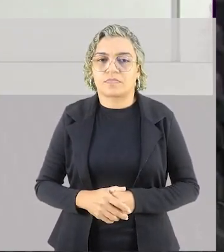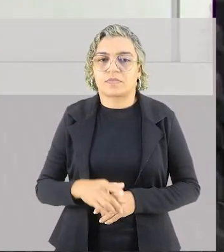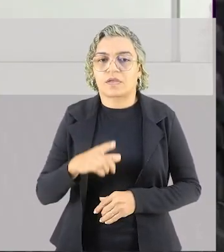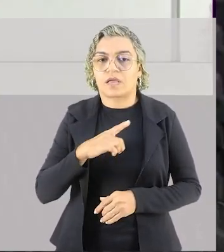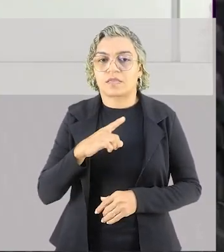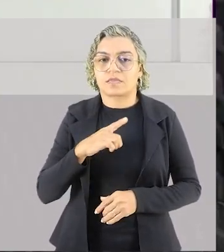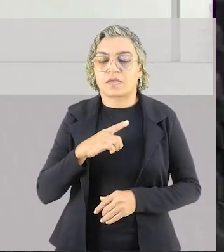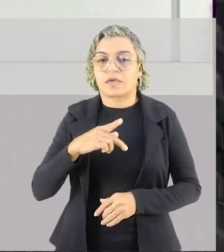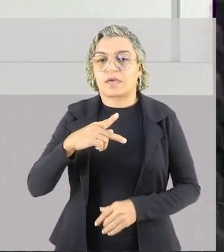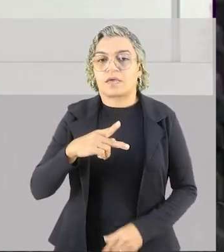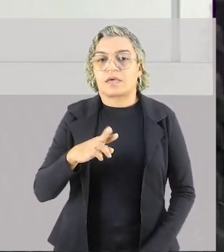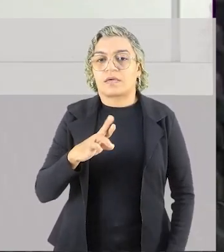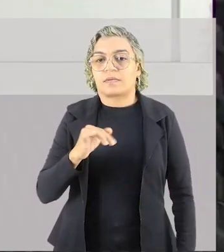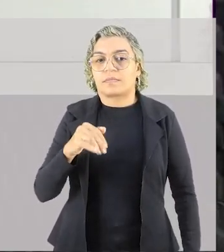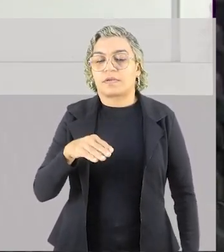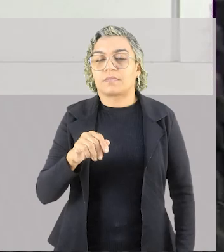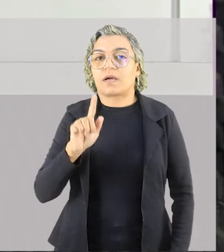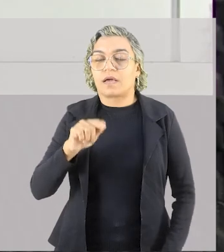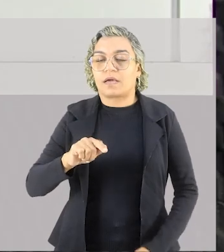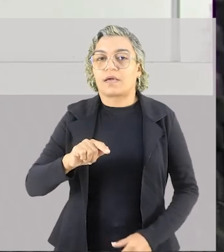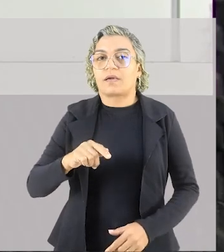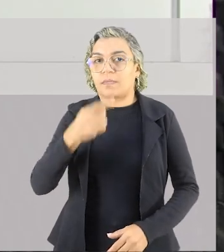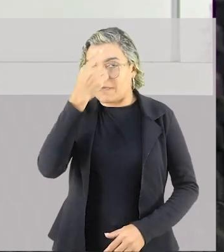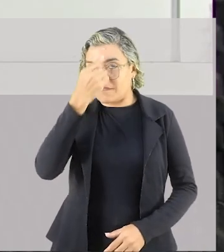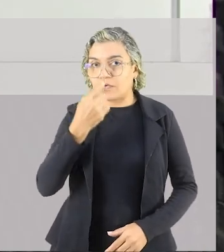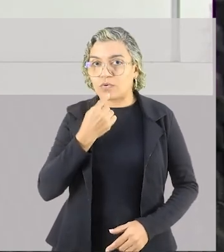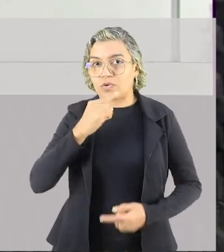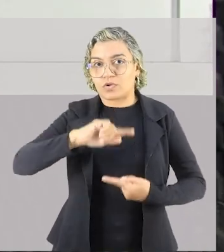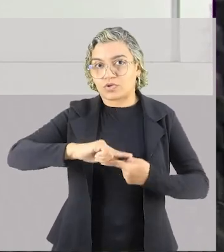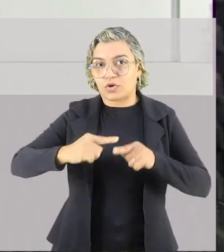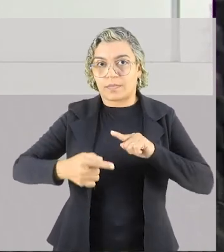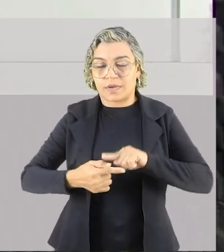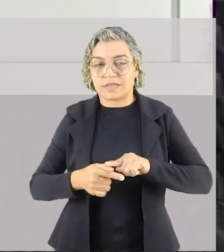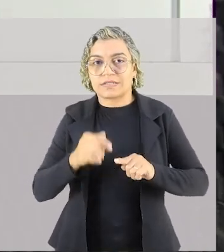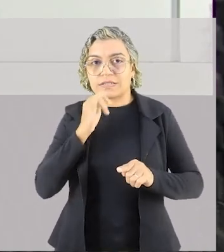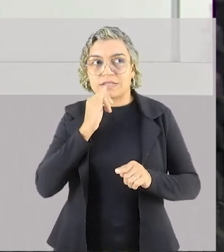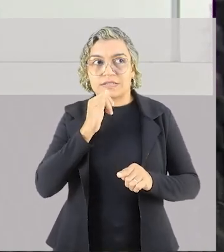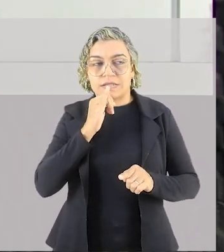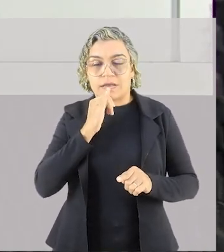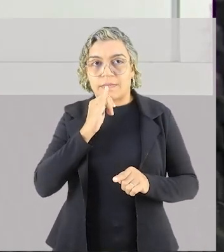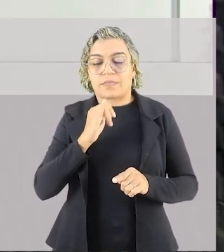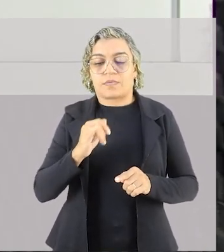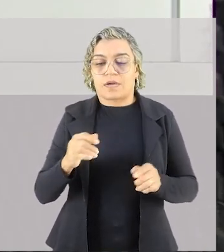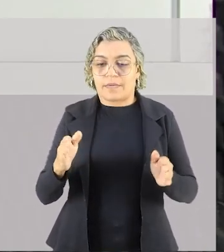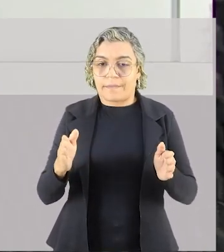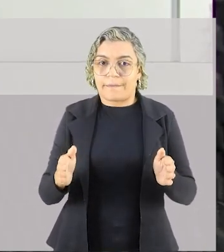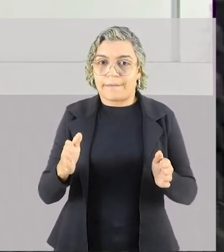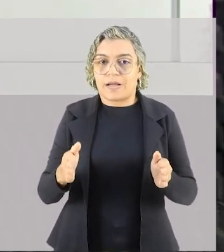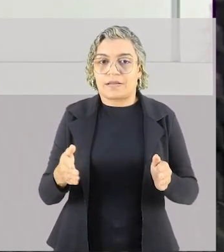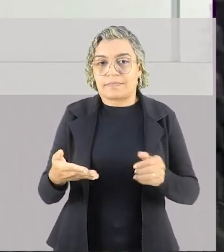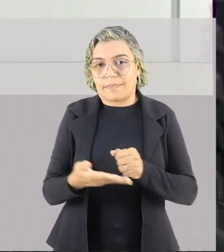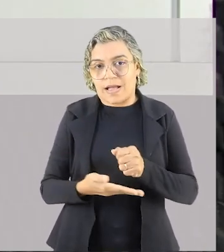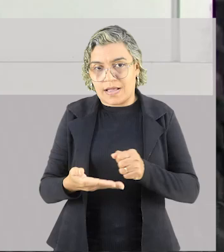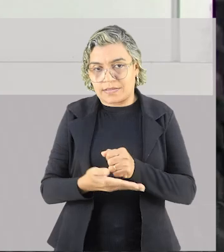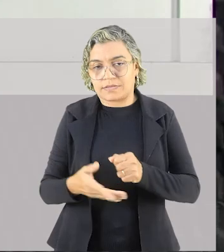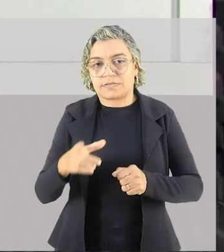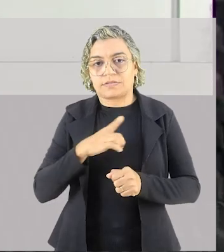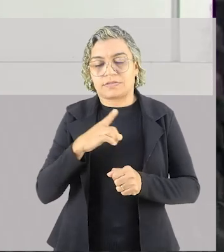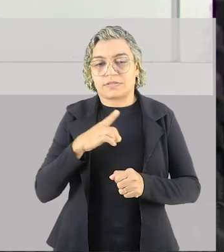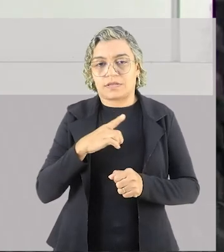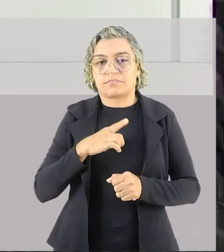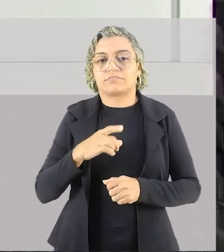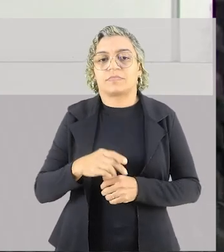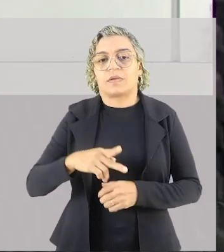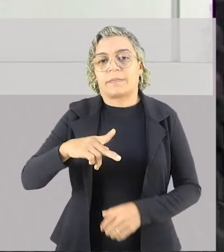prisma. O prisma é uma figura geométrica que a base dele possui 2 bases que são polígonos. E as faces